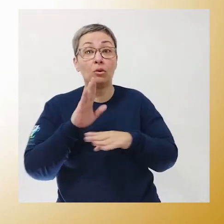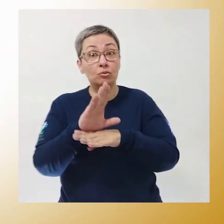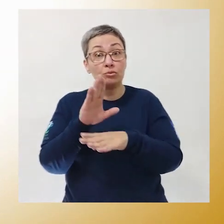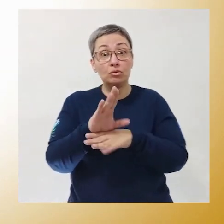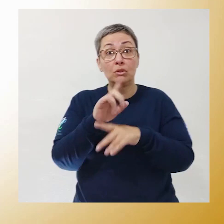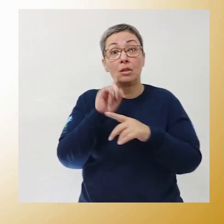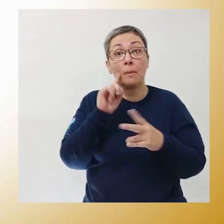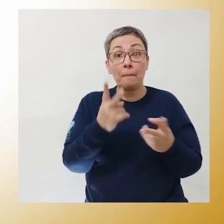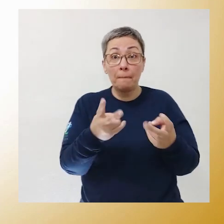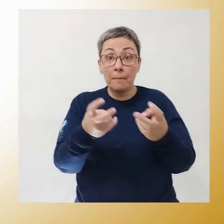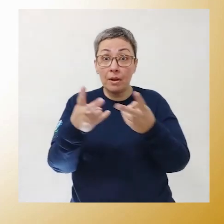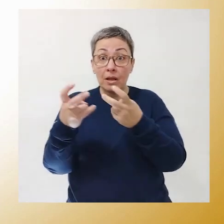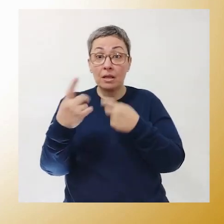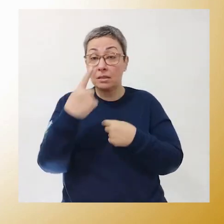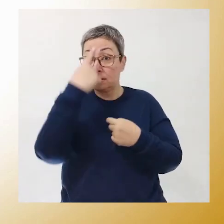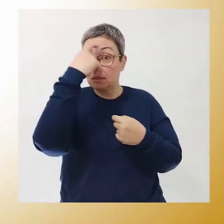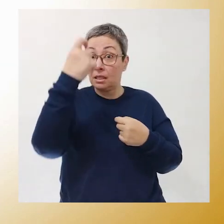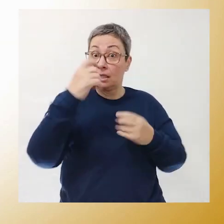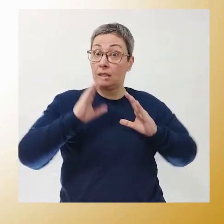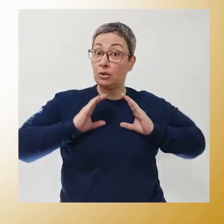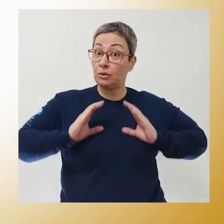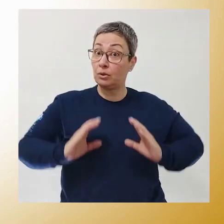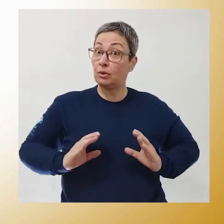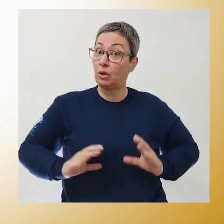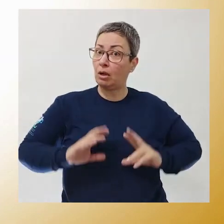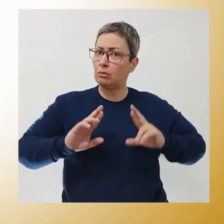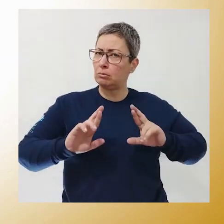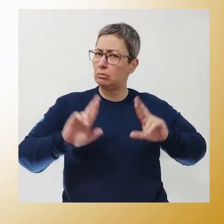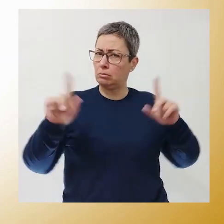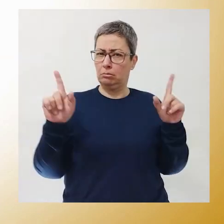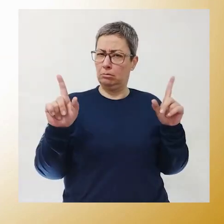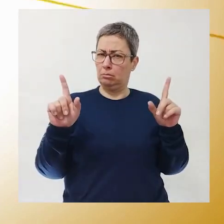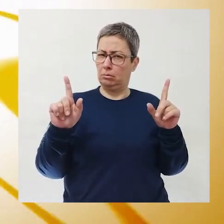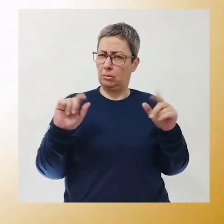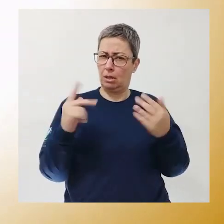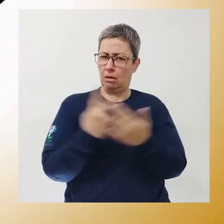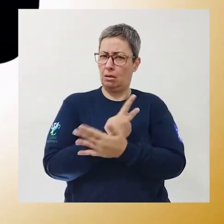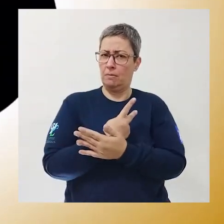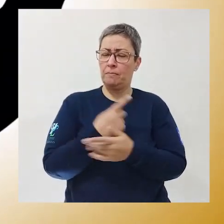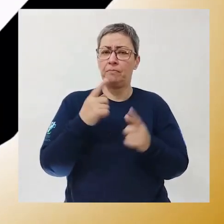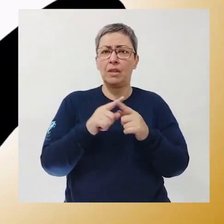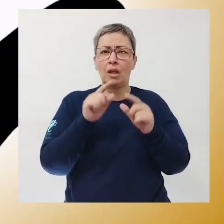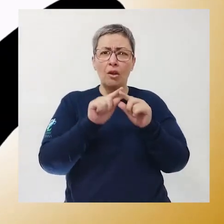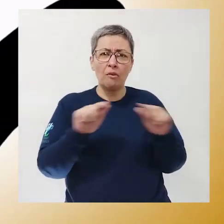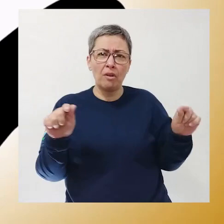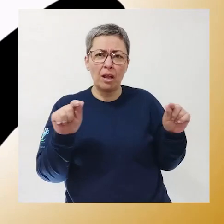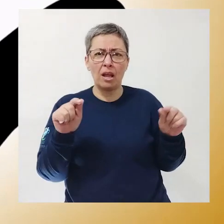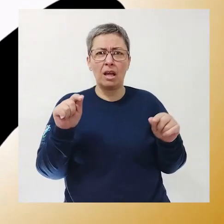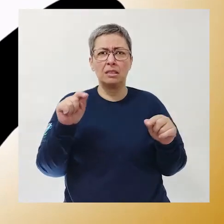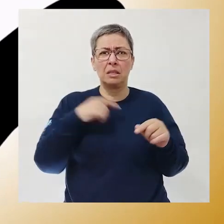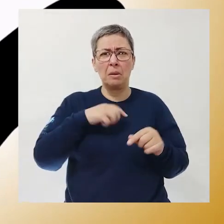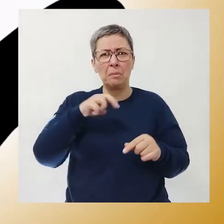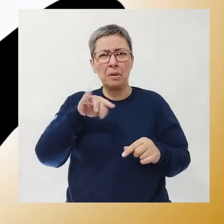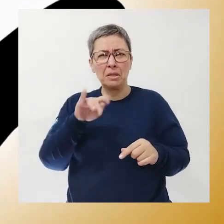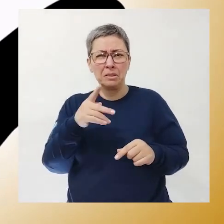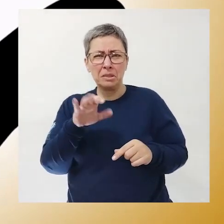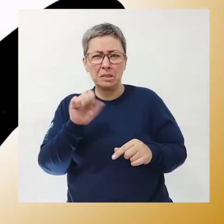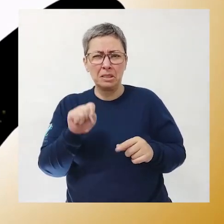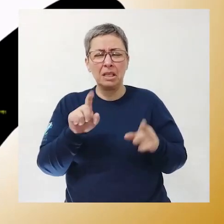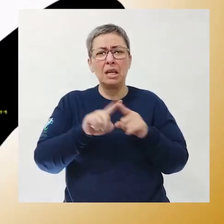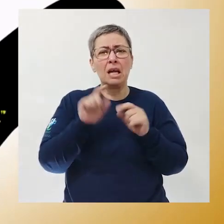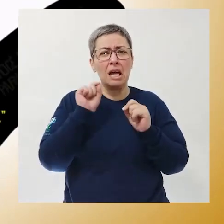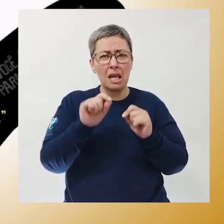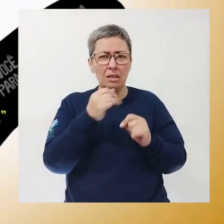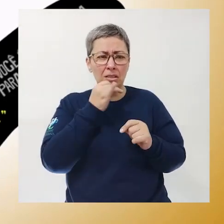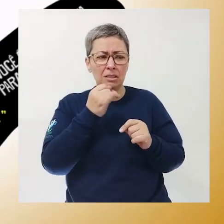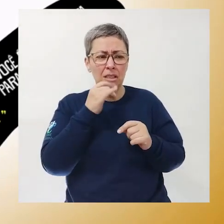para te ajudar a perceber ideias e comportamentos distorcidos. Frases machistas são um exemplo